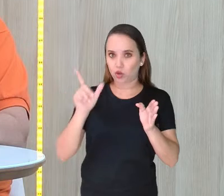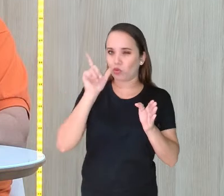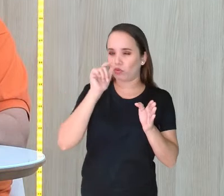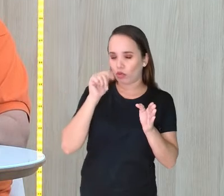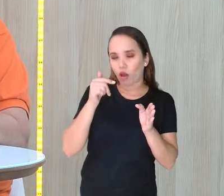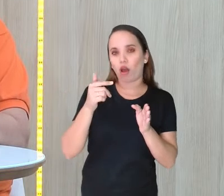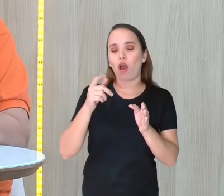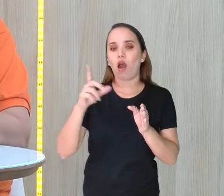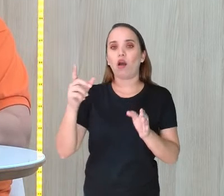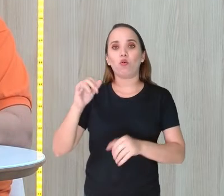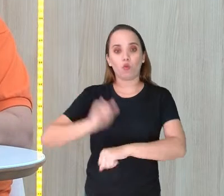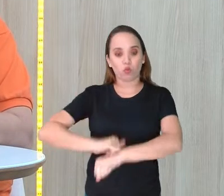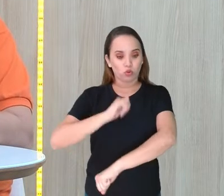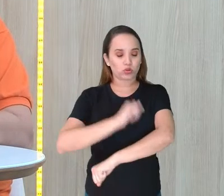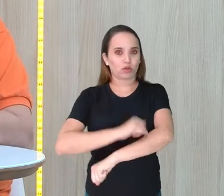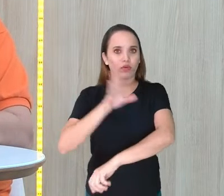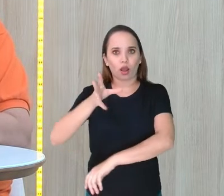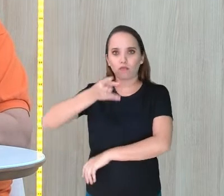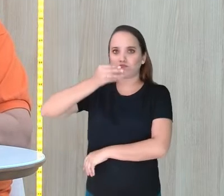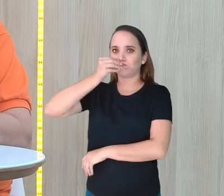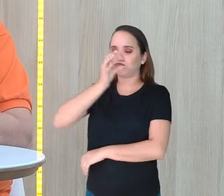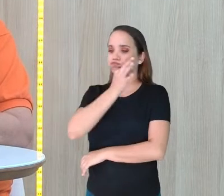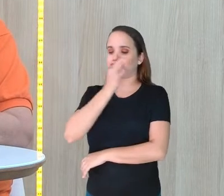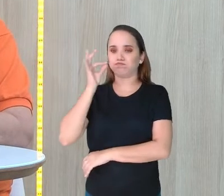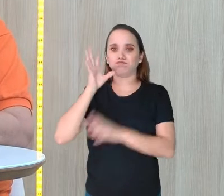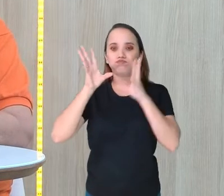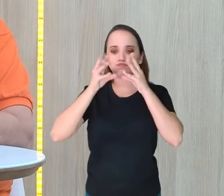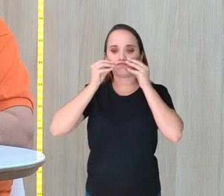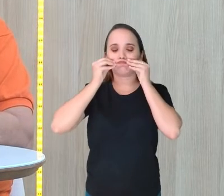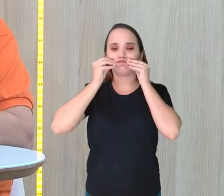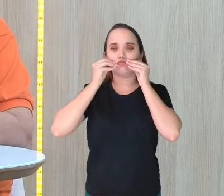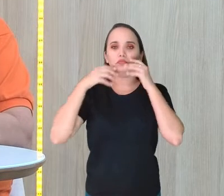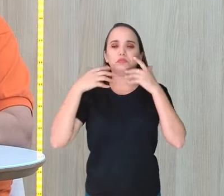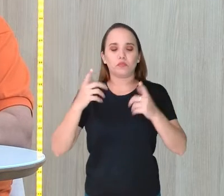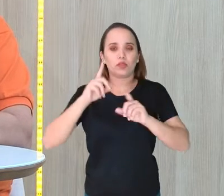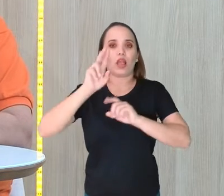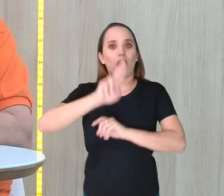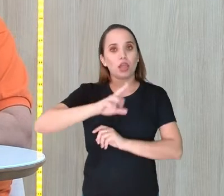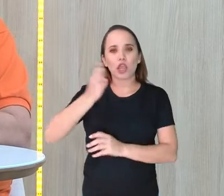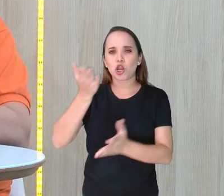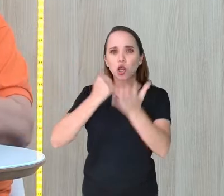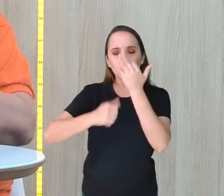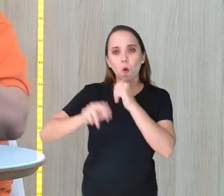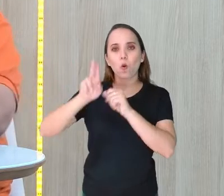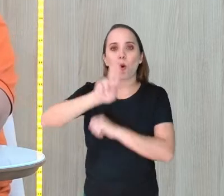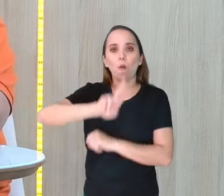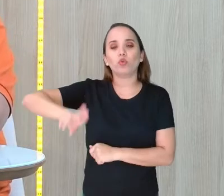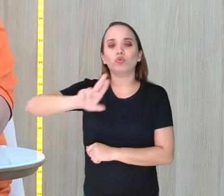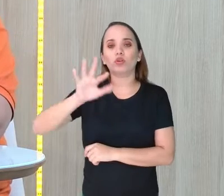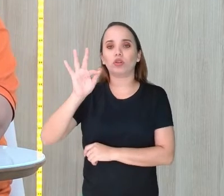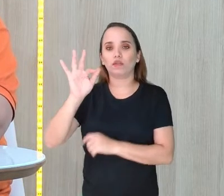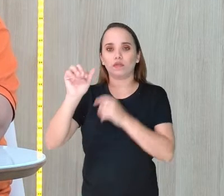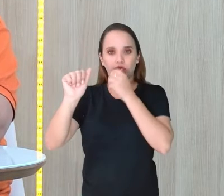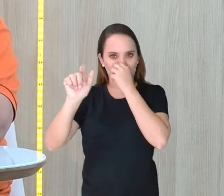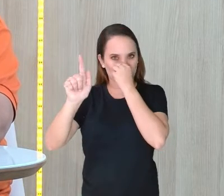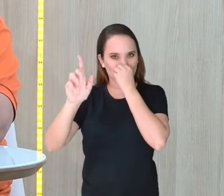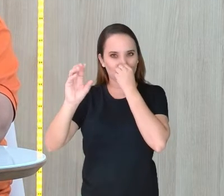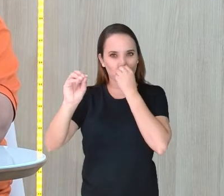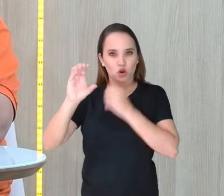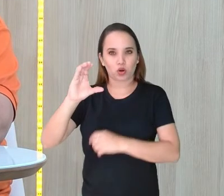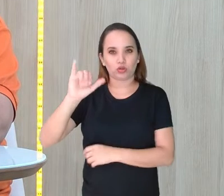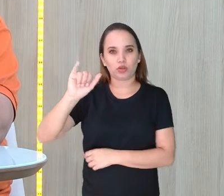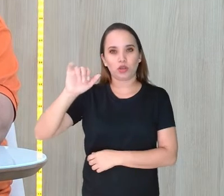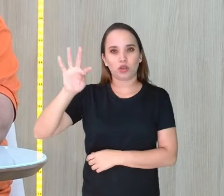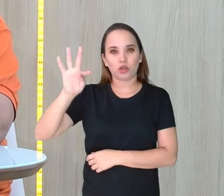vai morrer de fome? Não. Através de um processo chamado de fagocitose, o sapo ele vai absorver os nutrientes que estão